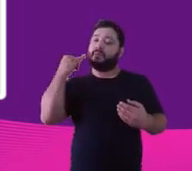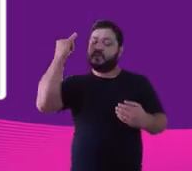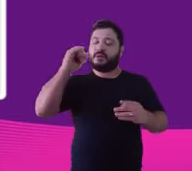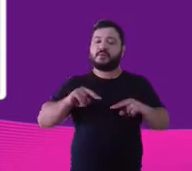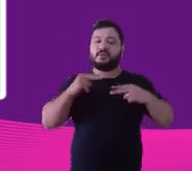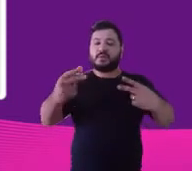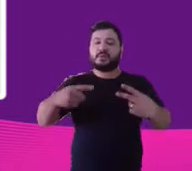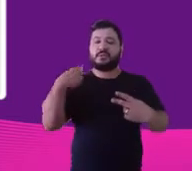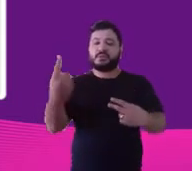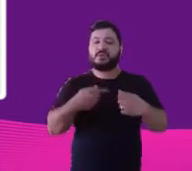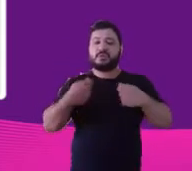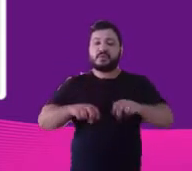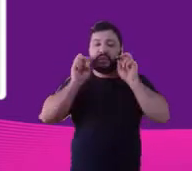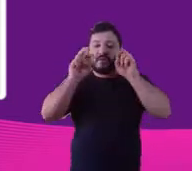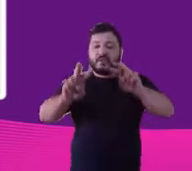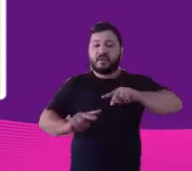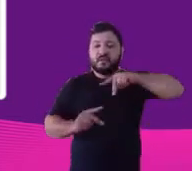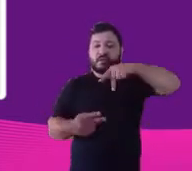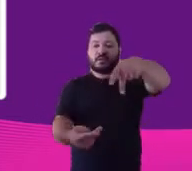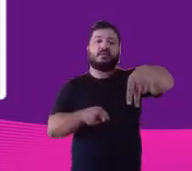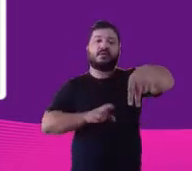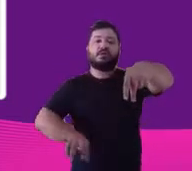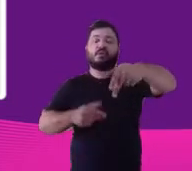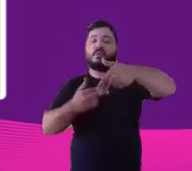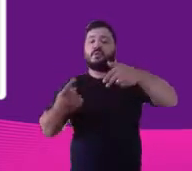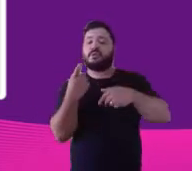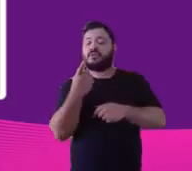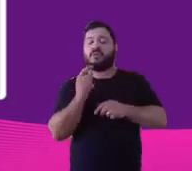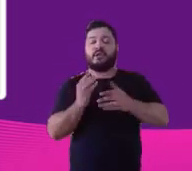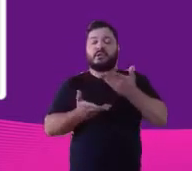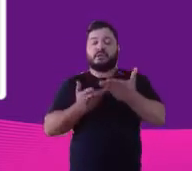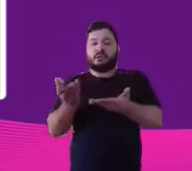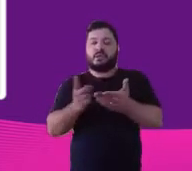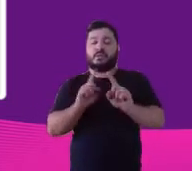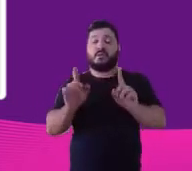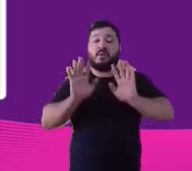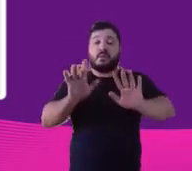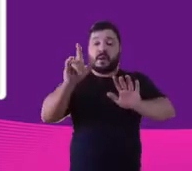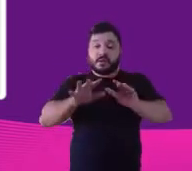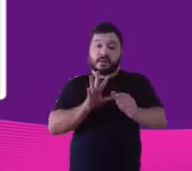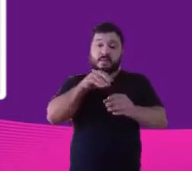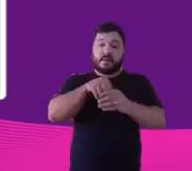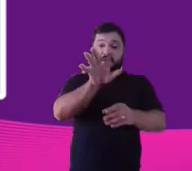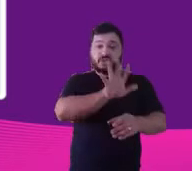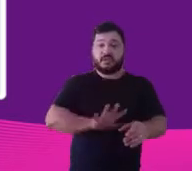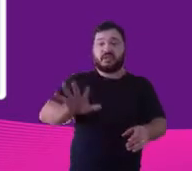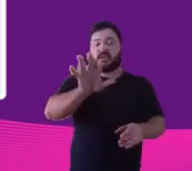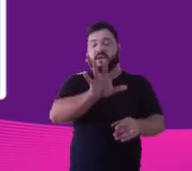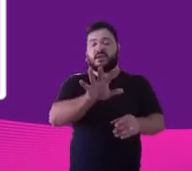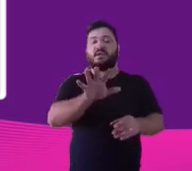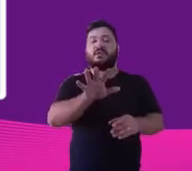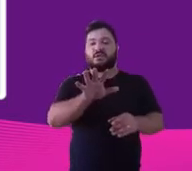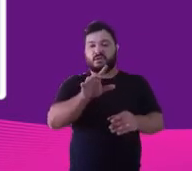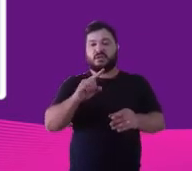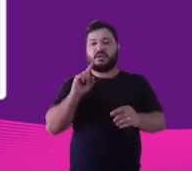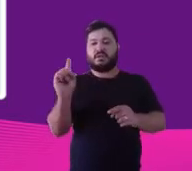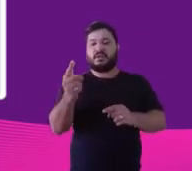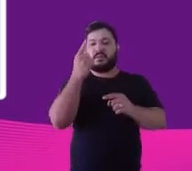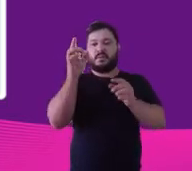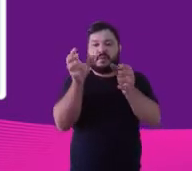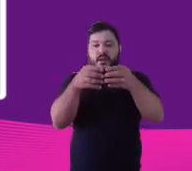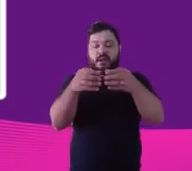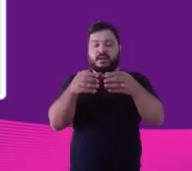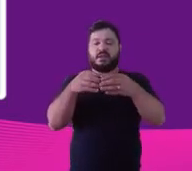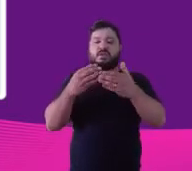do transporte gente deve olhar o transporte não como uma linha isolada de tratamento mas como parte integrante de uma da primeira linha de tratamento